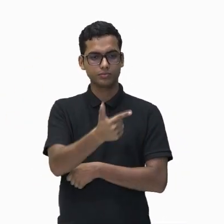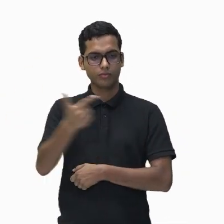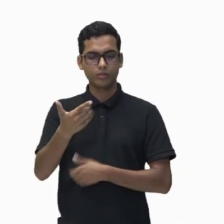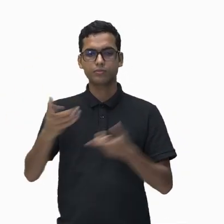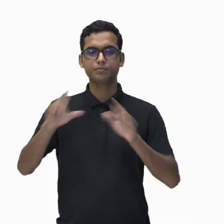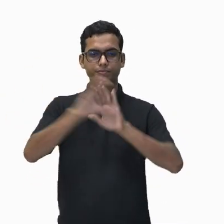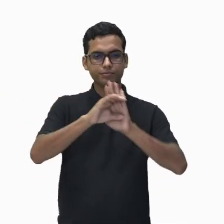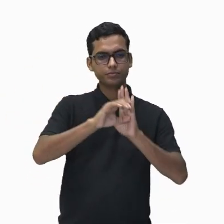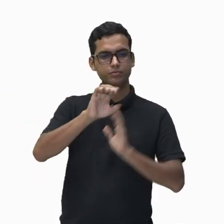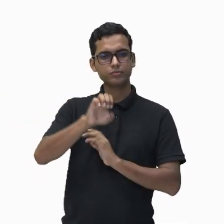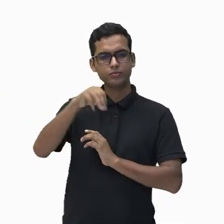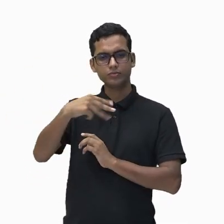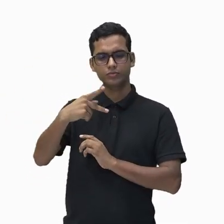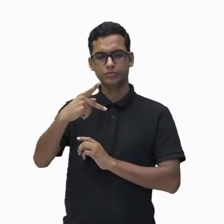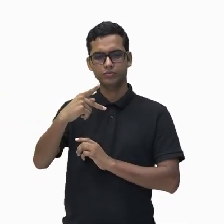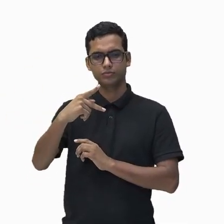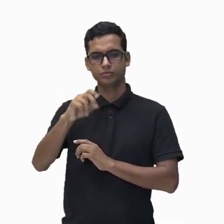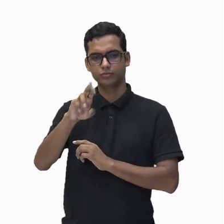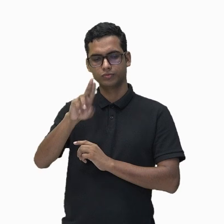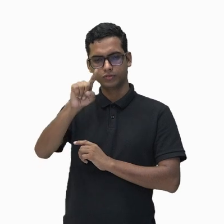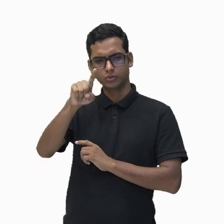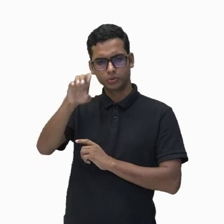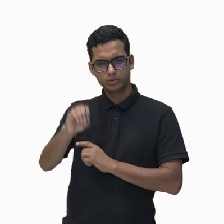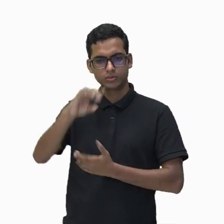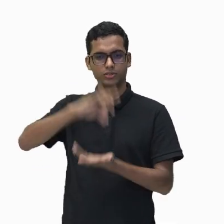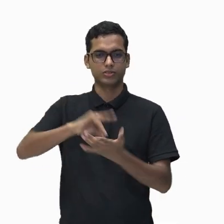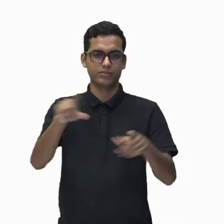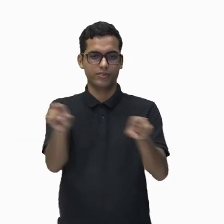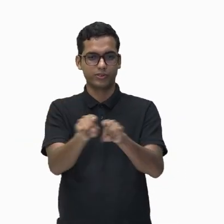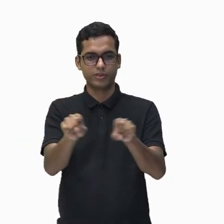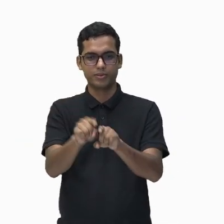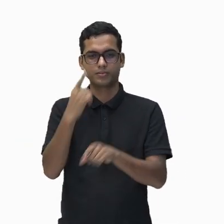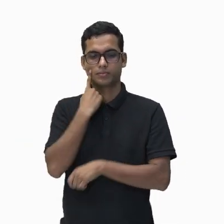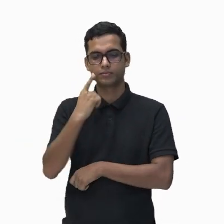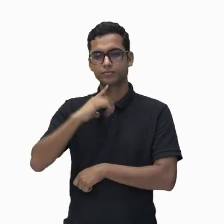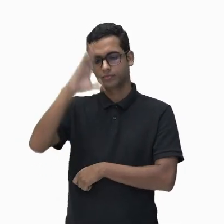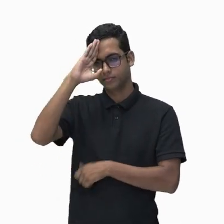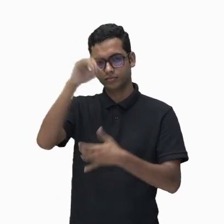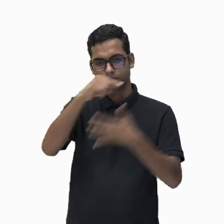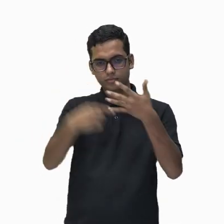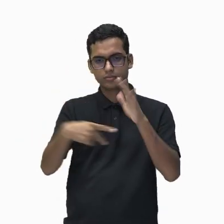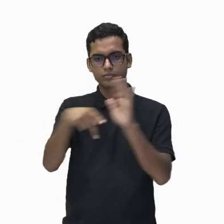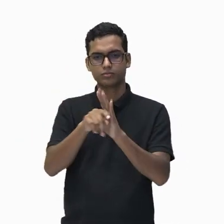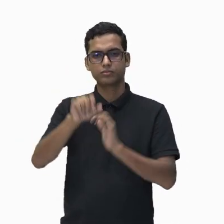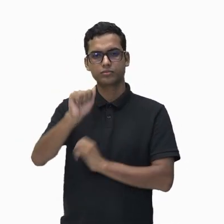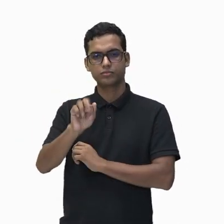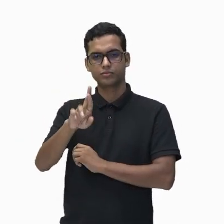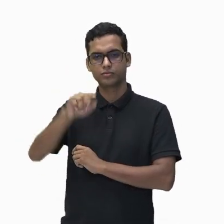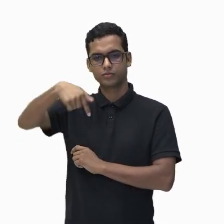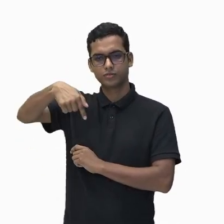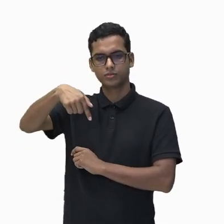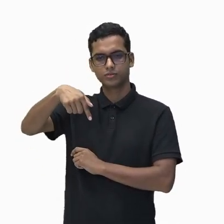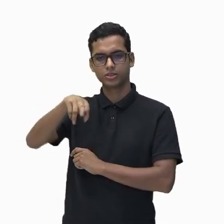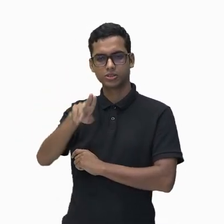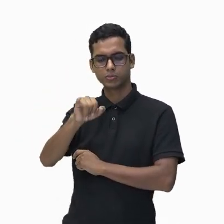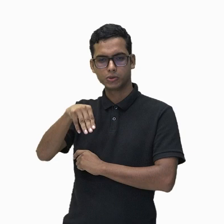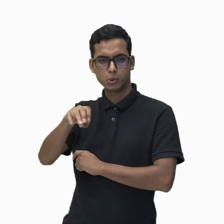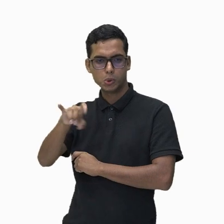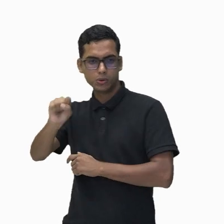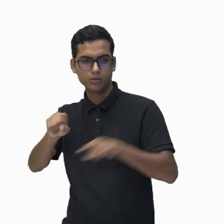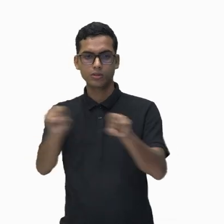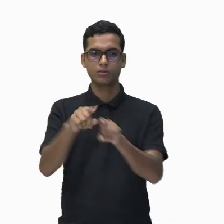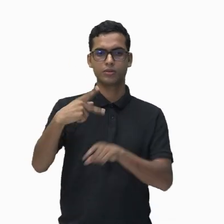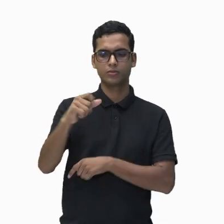teremos conceitos de empuxo e também vamos falar sobre o princípio de Arquimedes e o princípio de